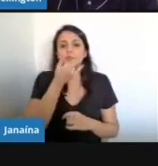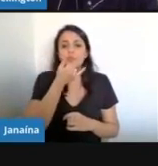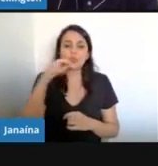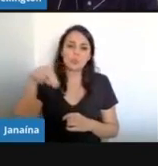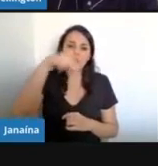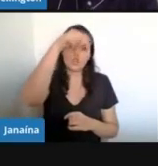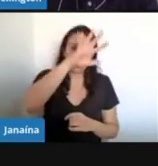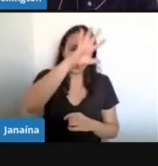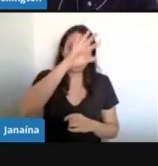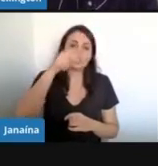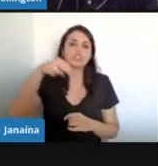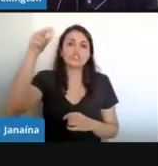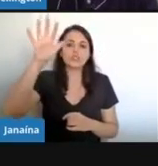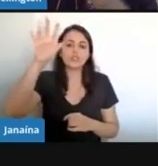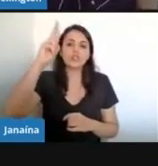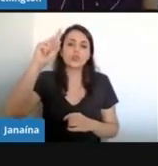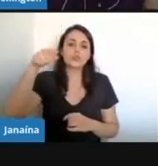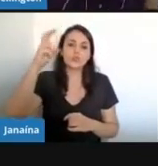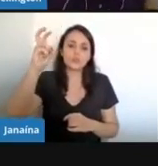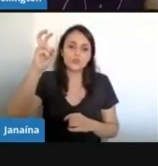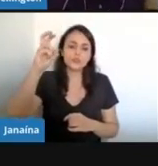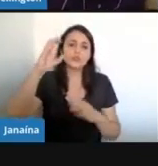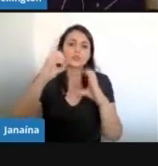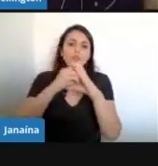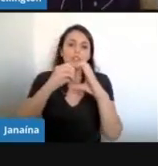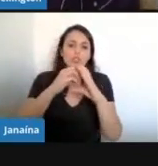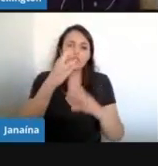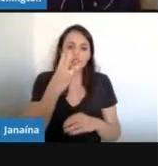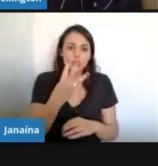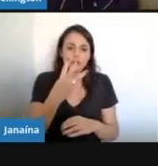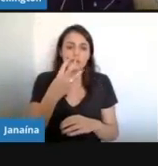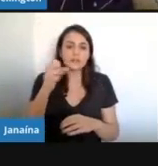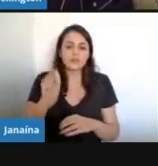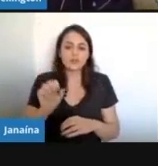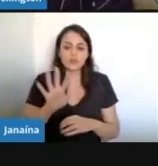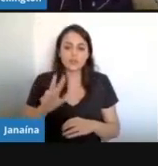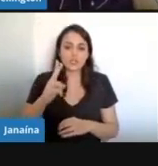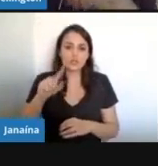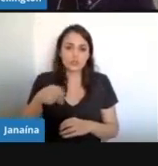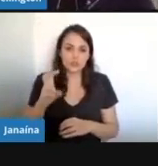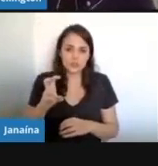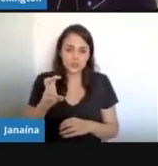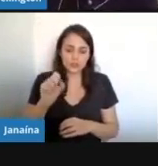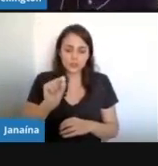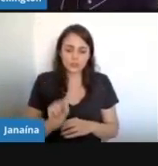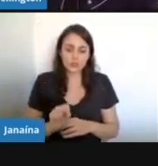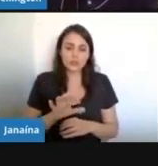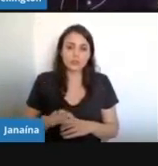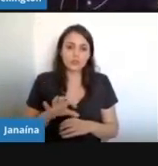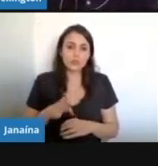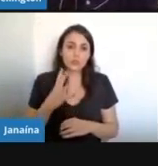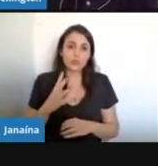na região Norte, na região Nordeste, de 2,5, na Centro-Oeste, de 3, na região Sudeste, de 2,5 e na região